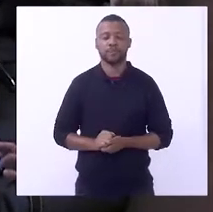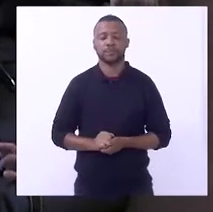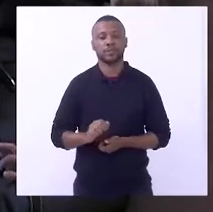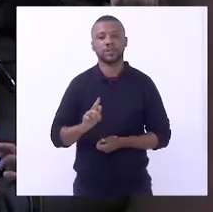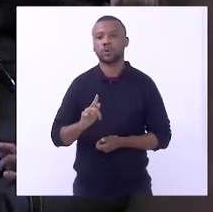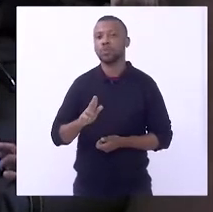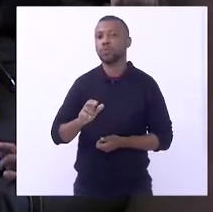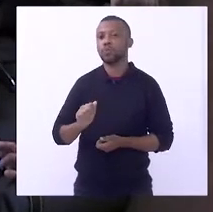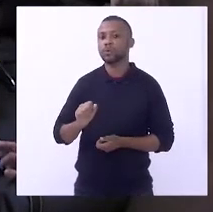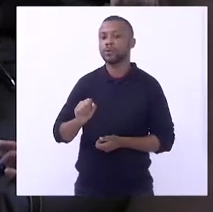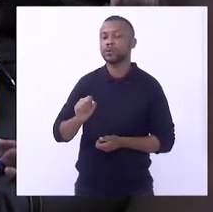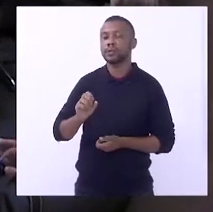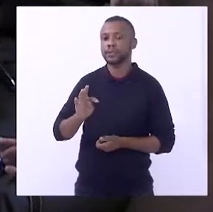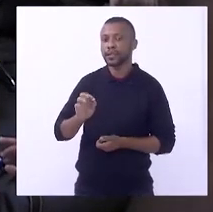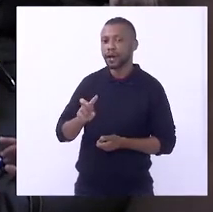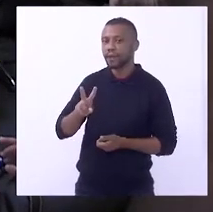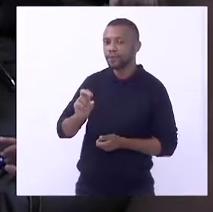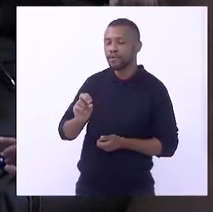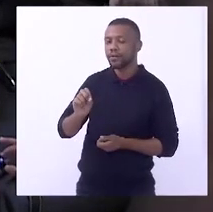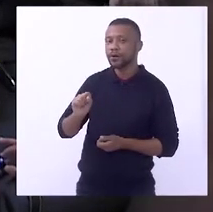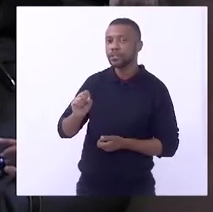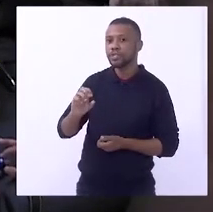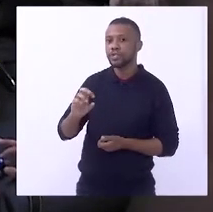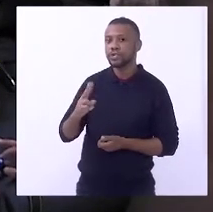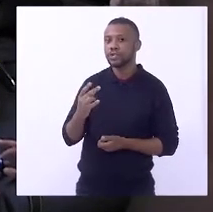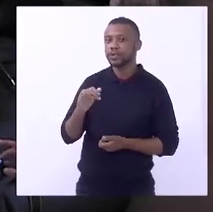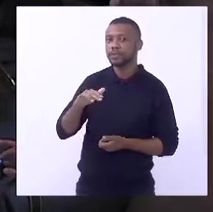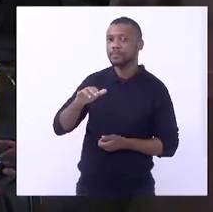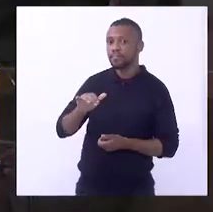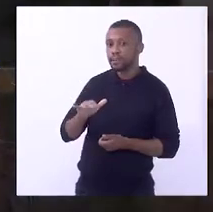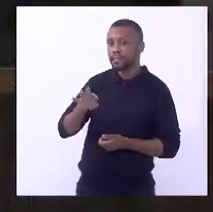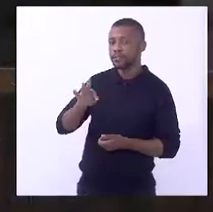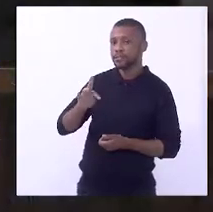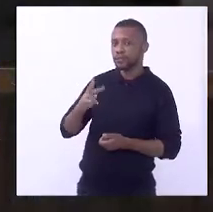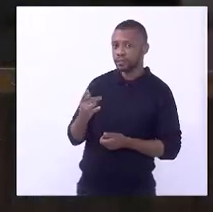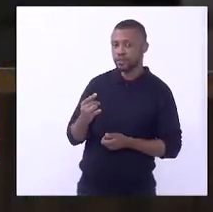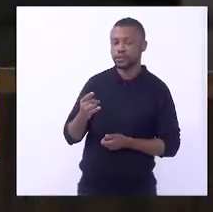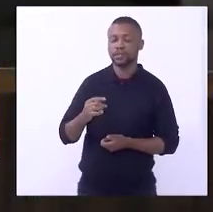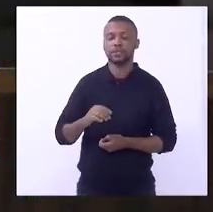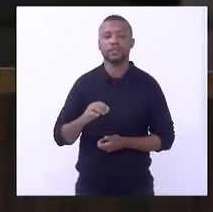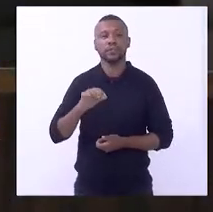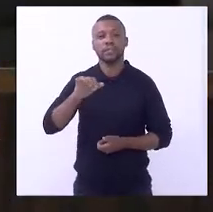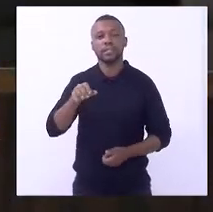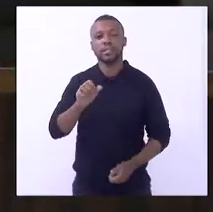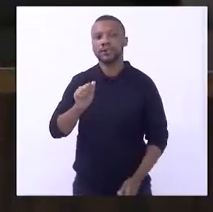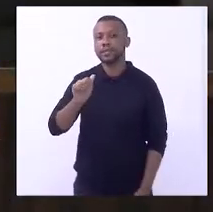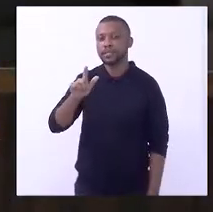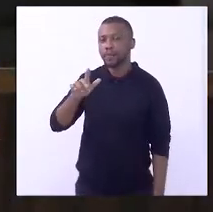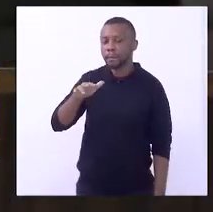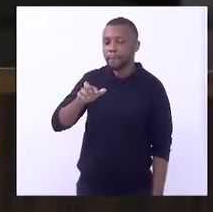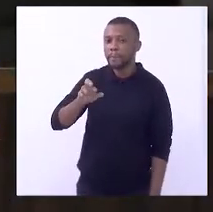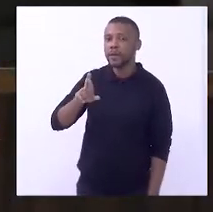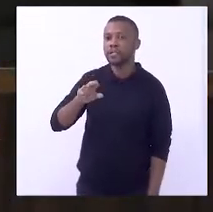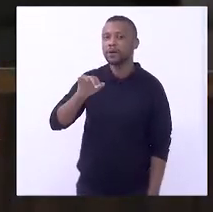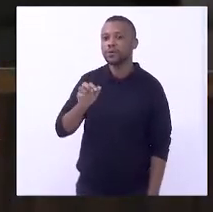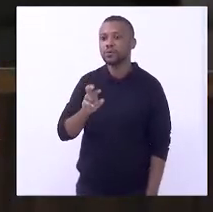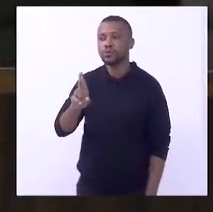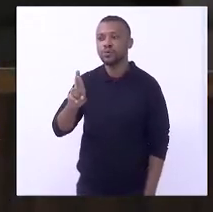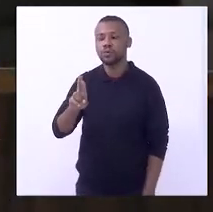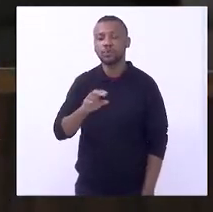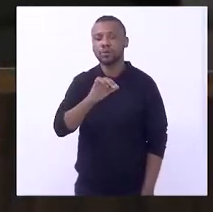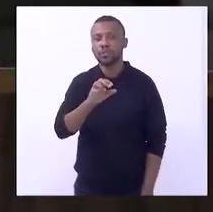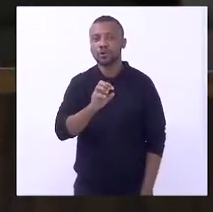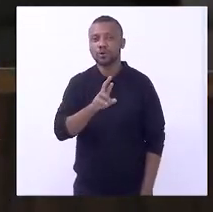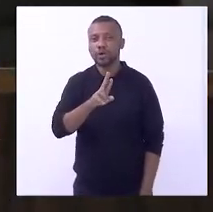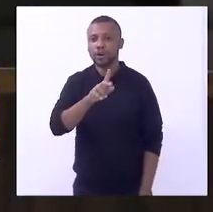Gustavo Schmidt, Gustavo Schmidt, Jalmir Júnior, Jalmir Júnior, Jorge Felipe